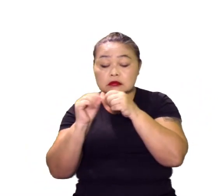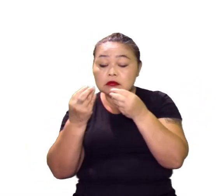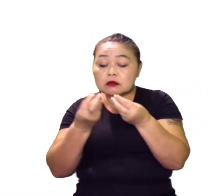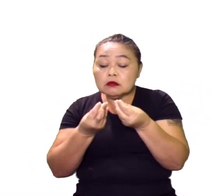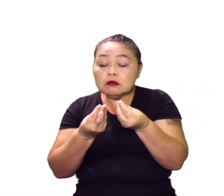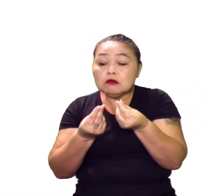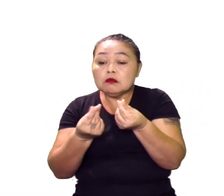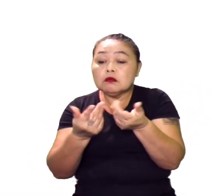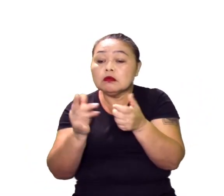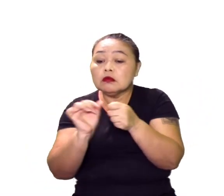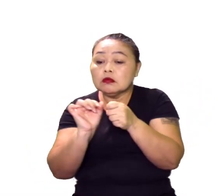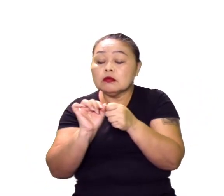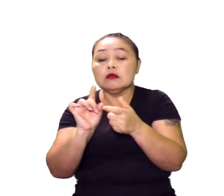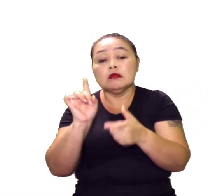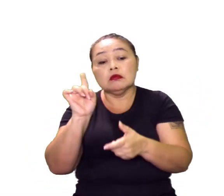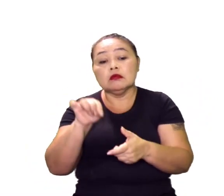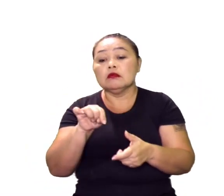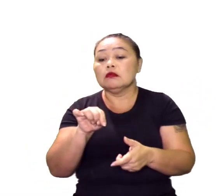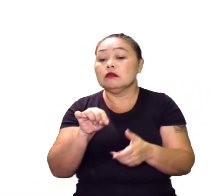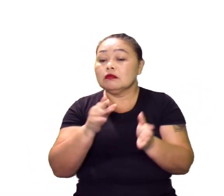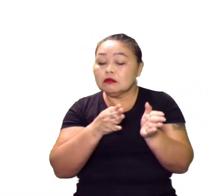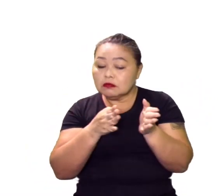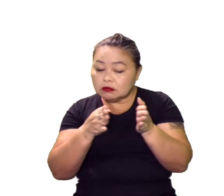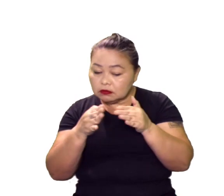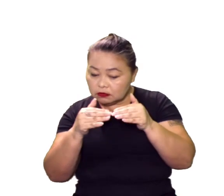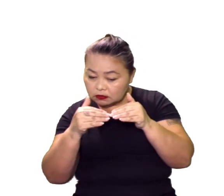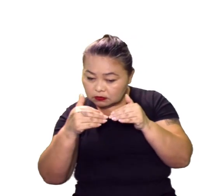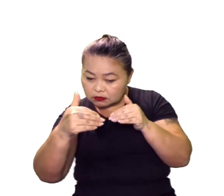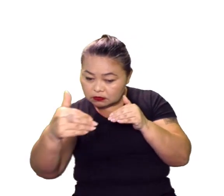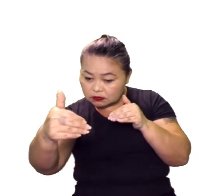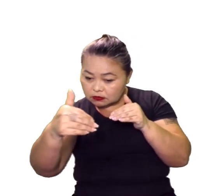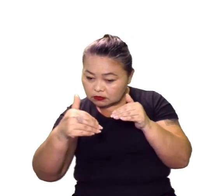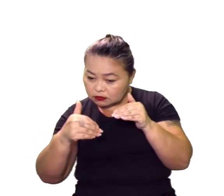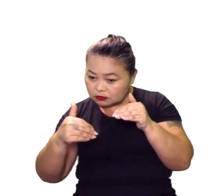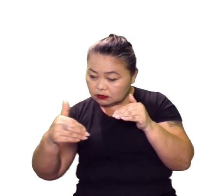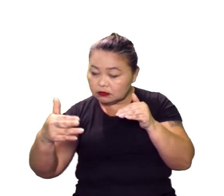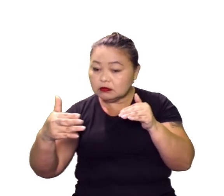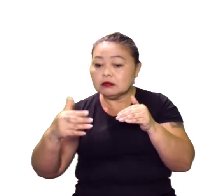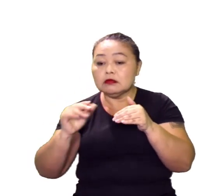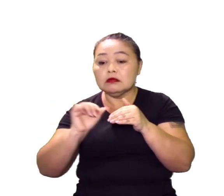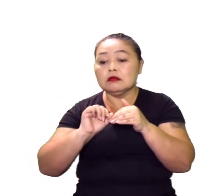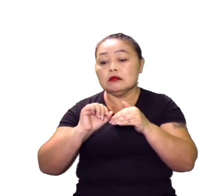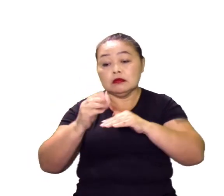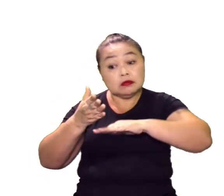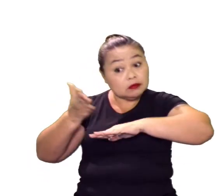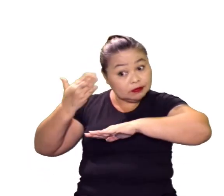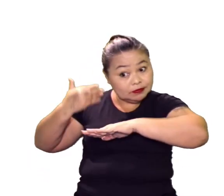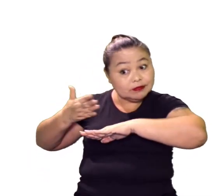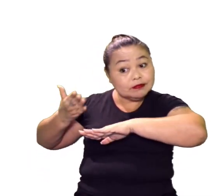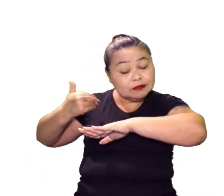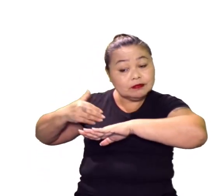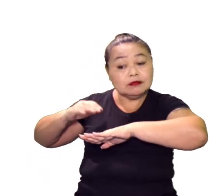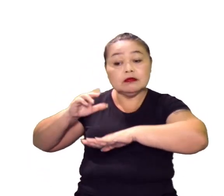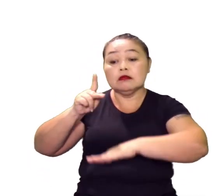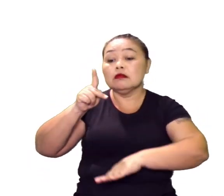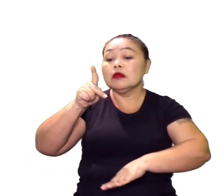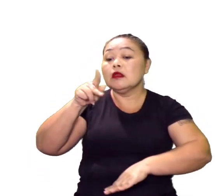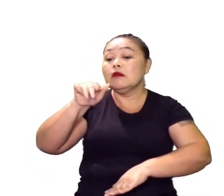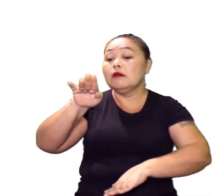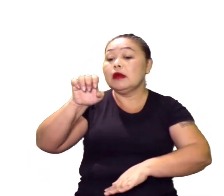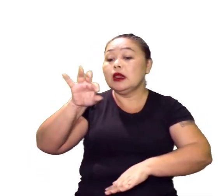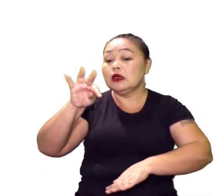reafeiçoamento de um antigo graben estreito e alongado de idade paleozoica. Ou seja, é uma